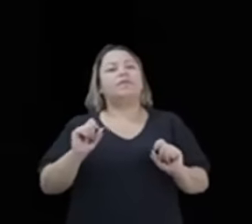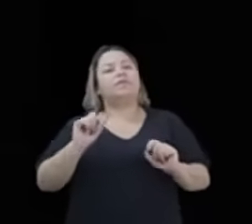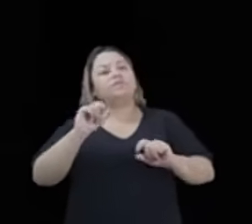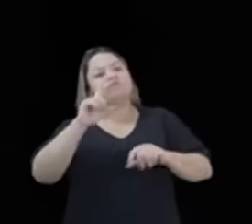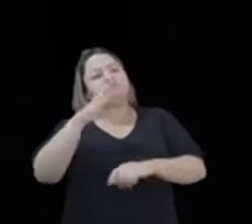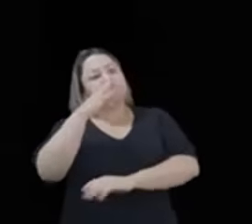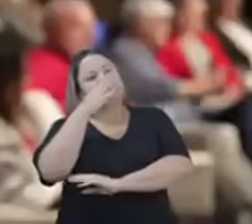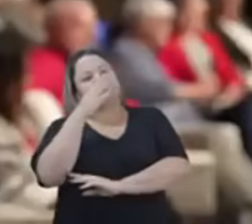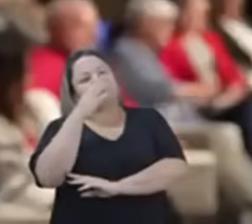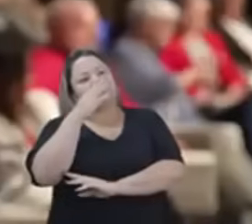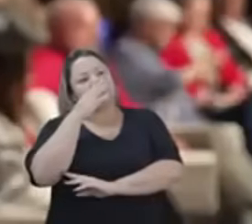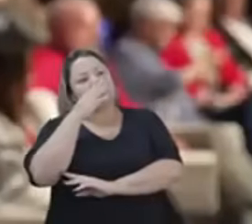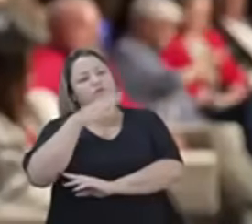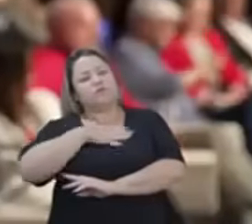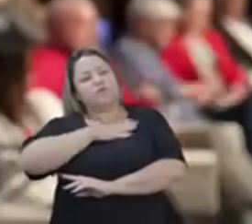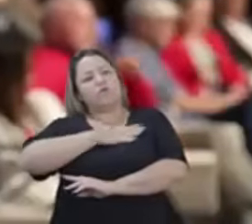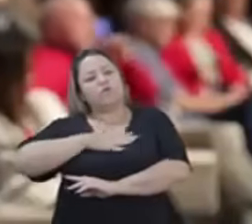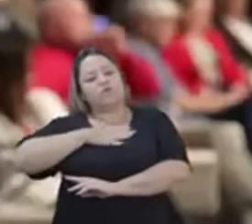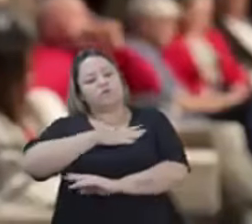para a política.